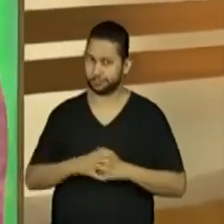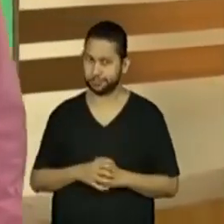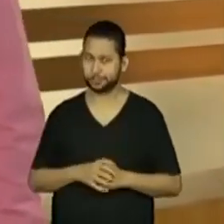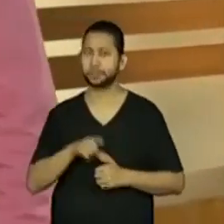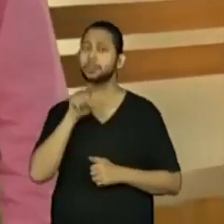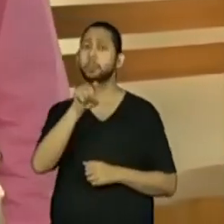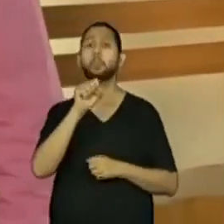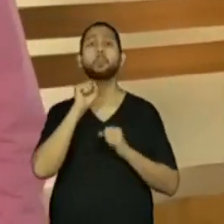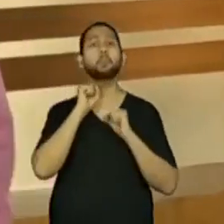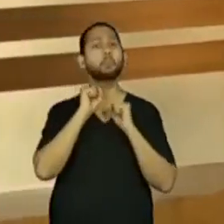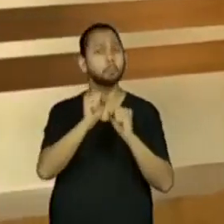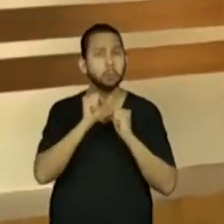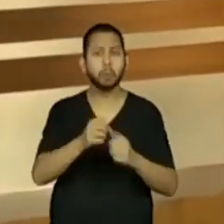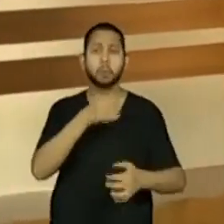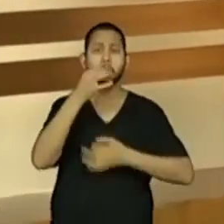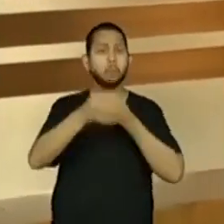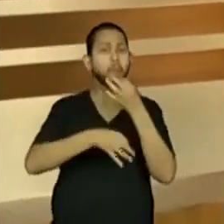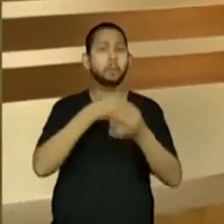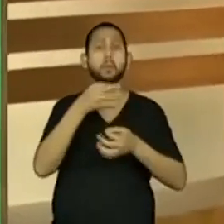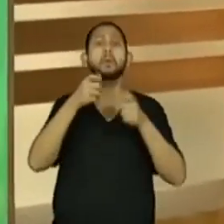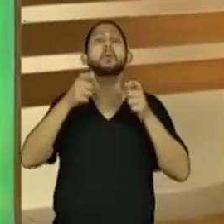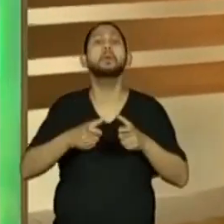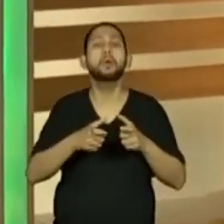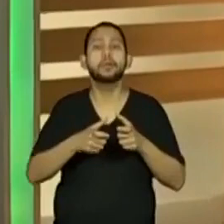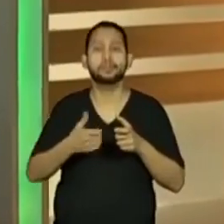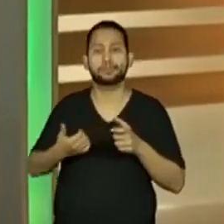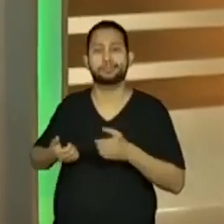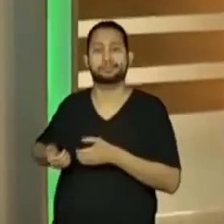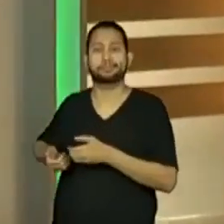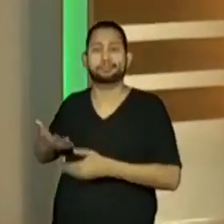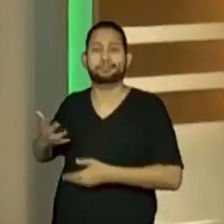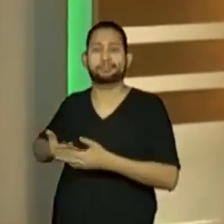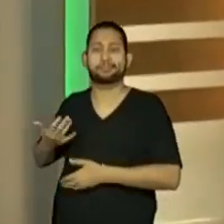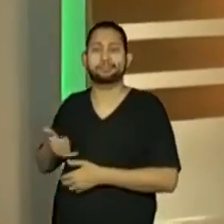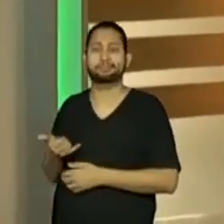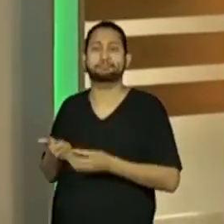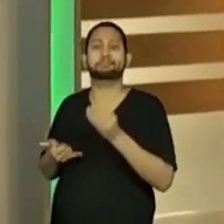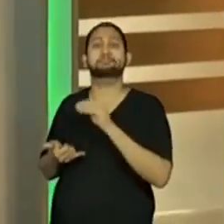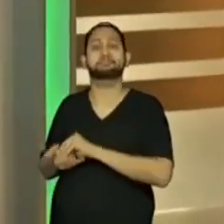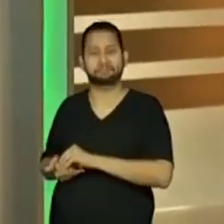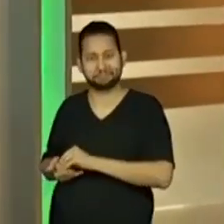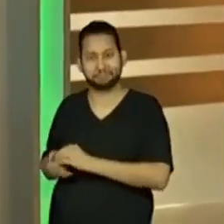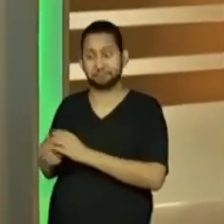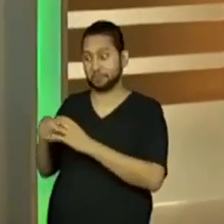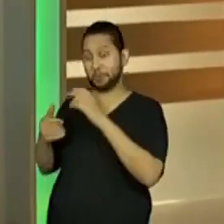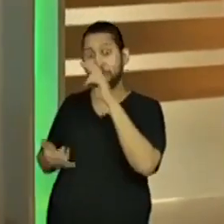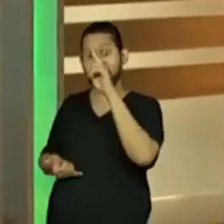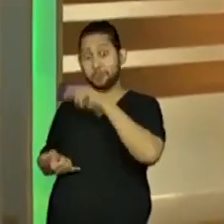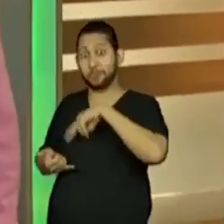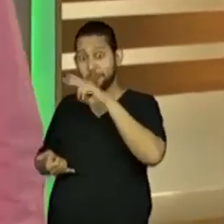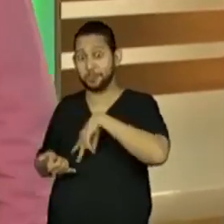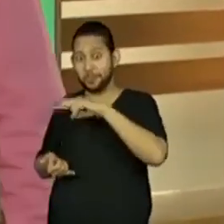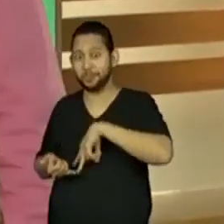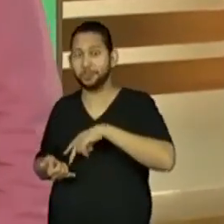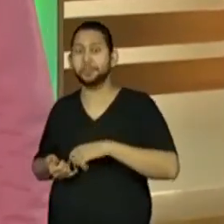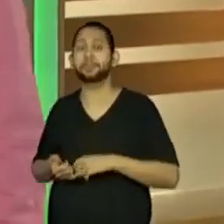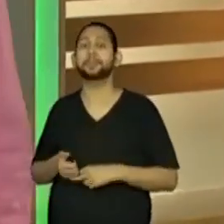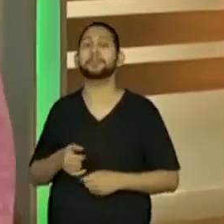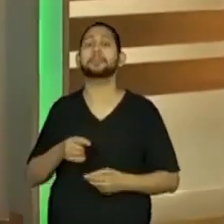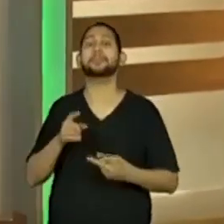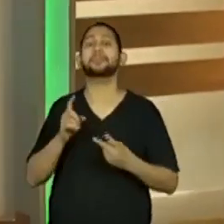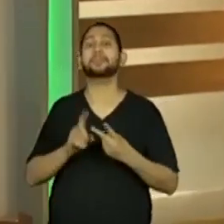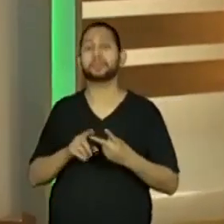poder participar através do chat, como vocês já estão fazendo, né? E através